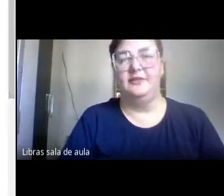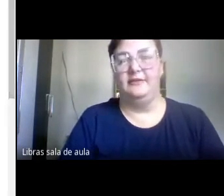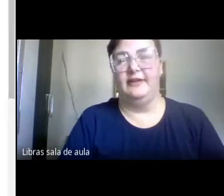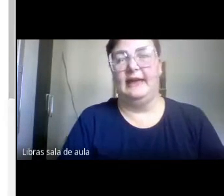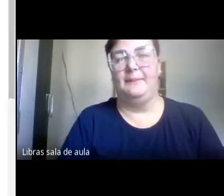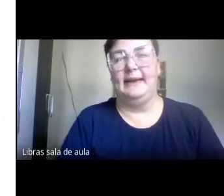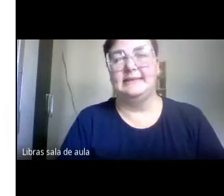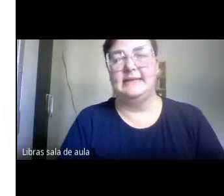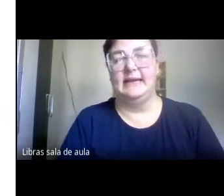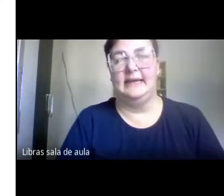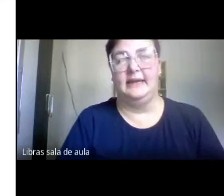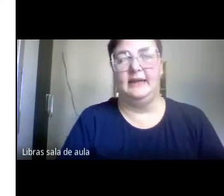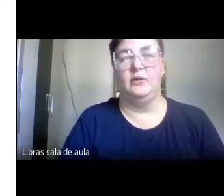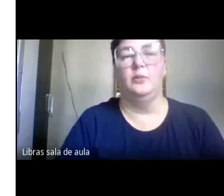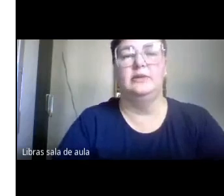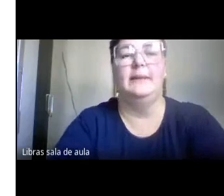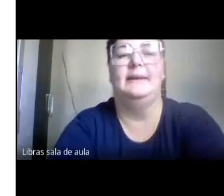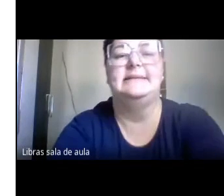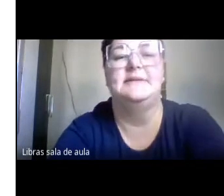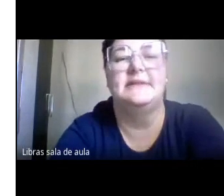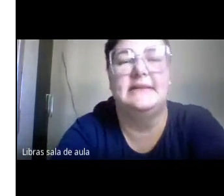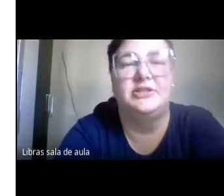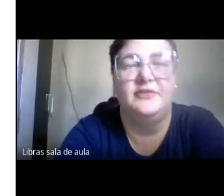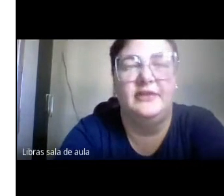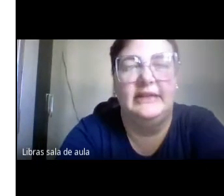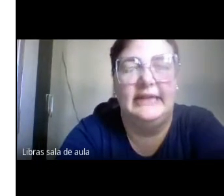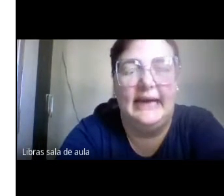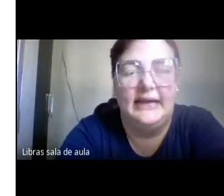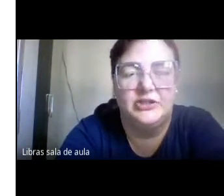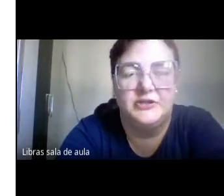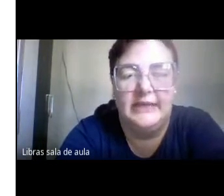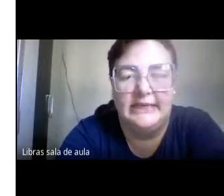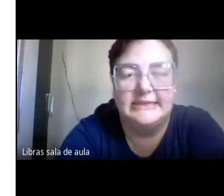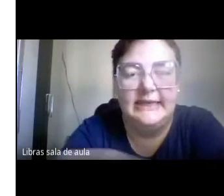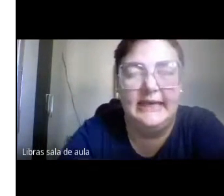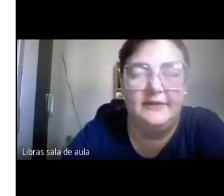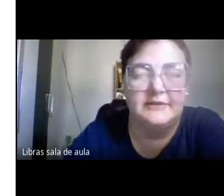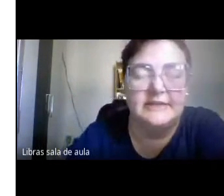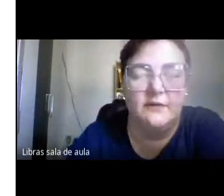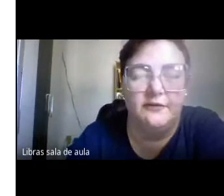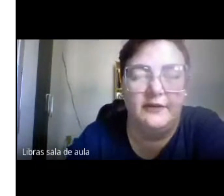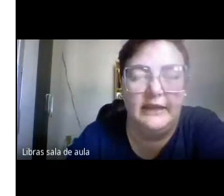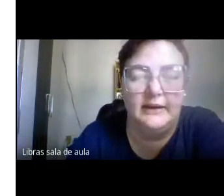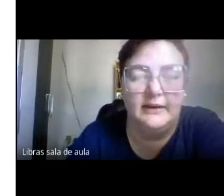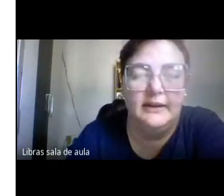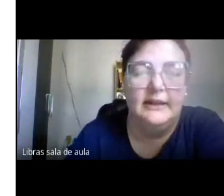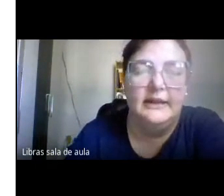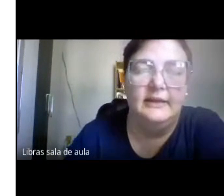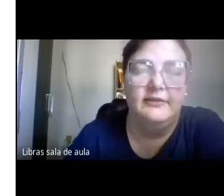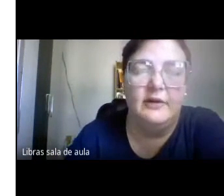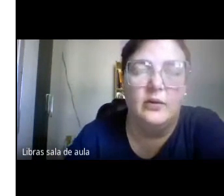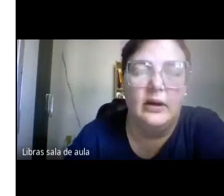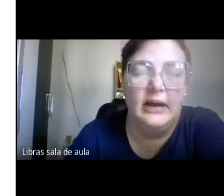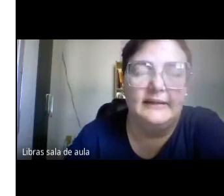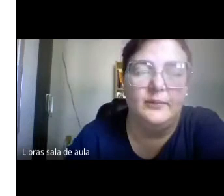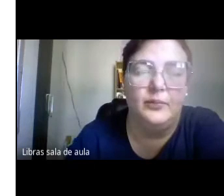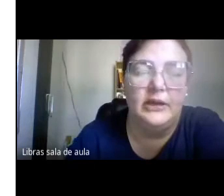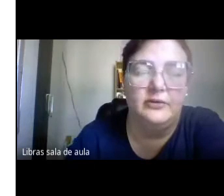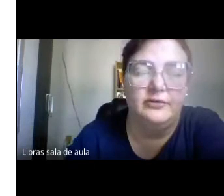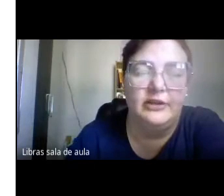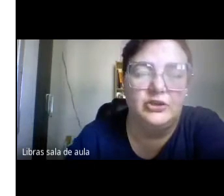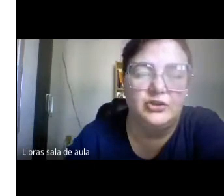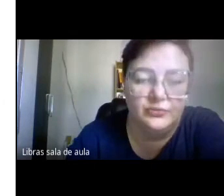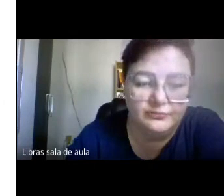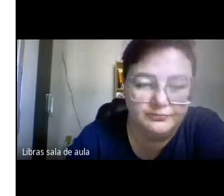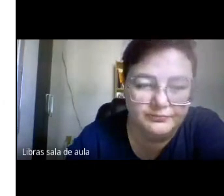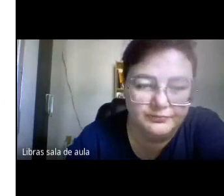Mas, enfim, vai aparecer aqui como tá aparecendo as atividades, meninas. E aí vocês vão vir e vão atribuir